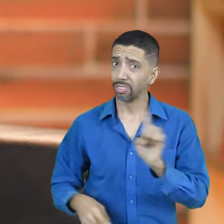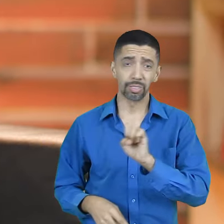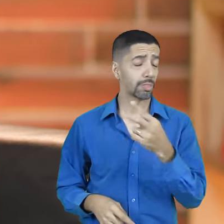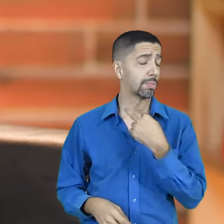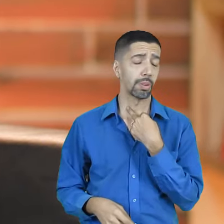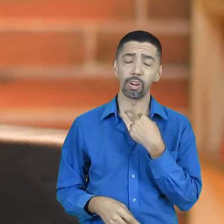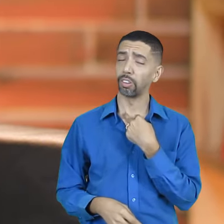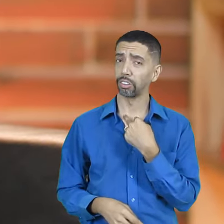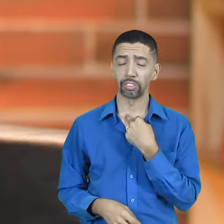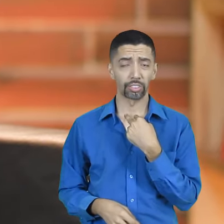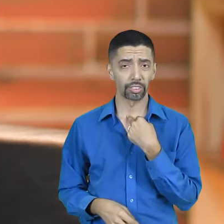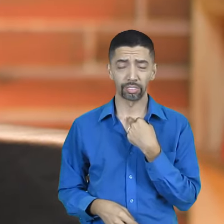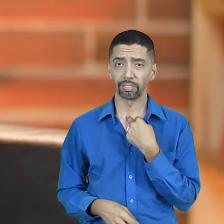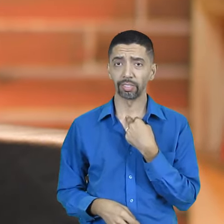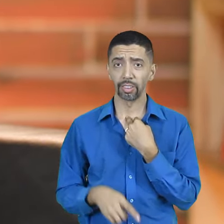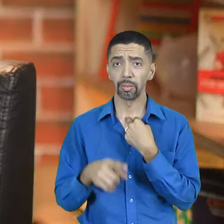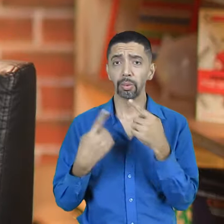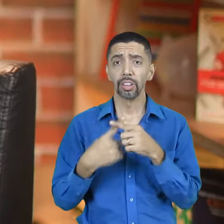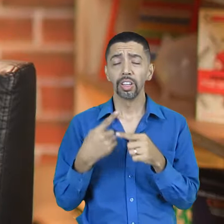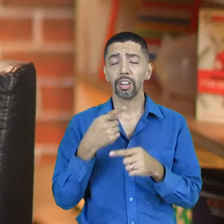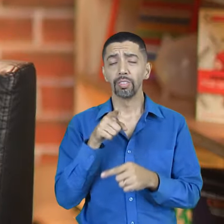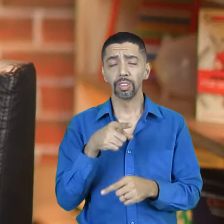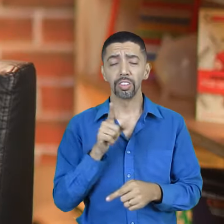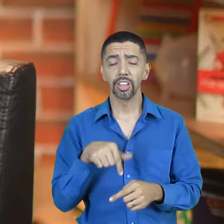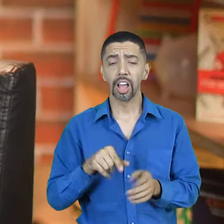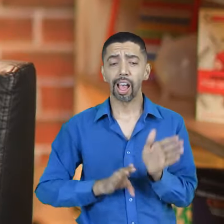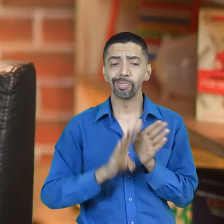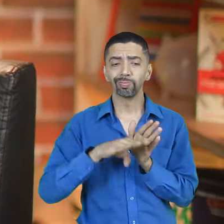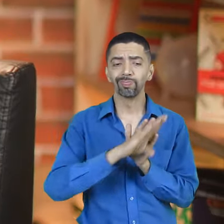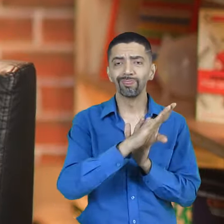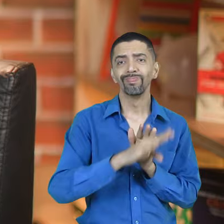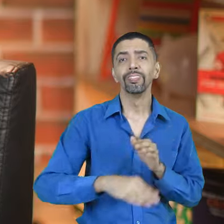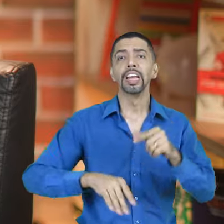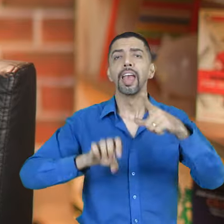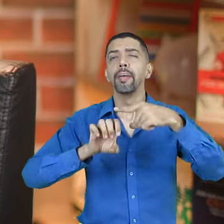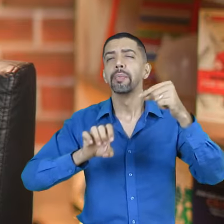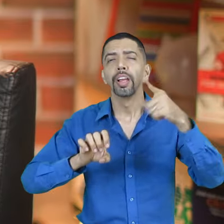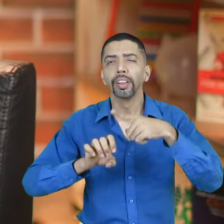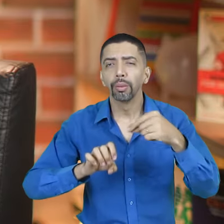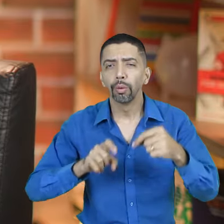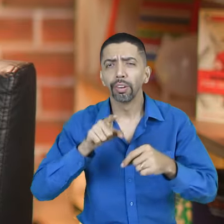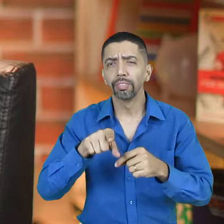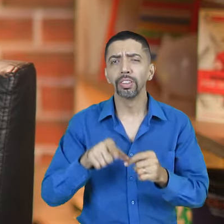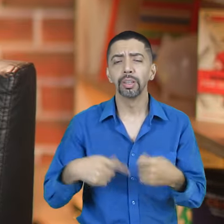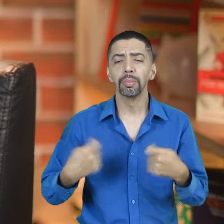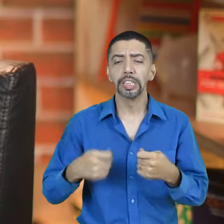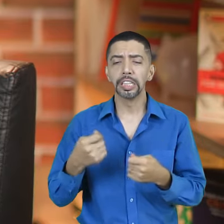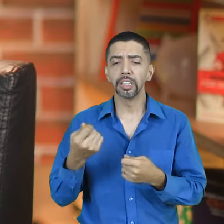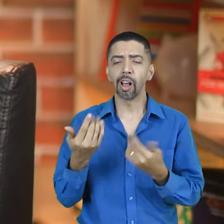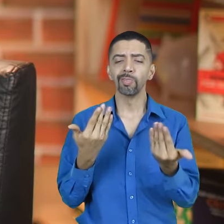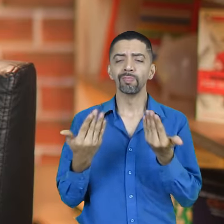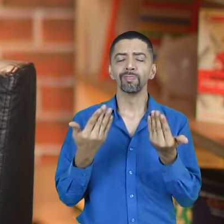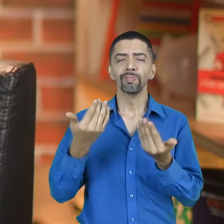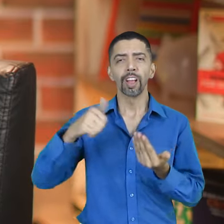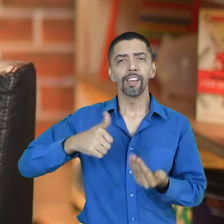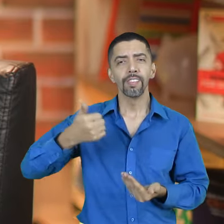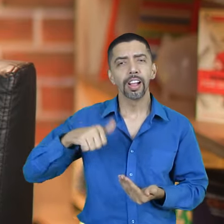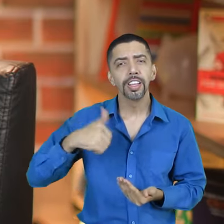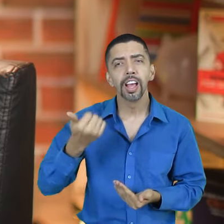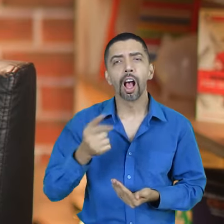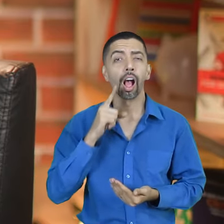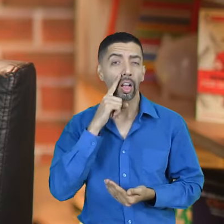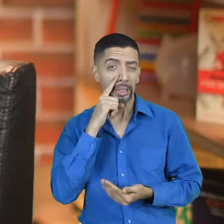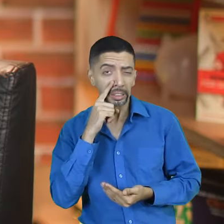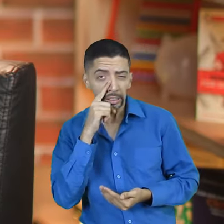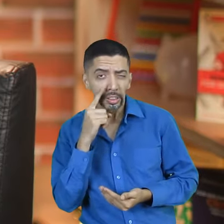estamos empreendendo num negócio. Será mesmo que estamos analisando os riscos desses empreendimentos? Talvez não,